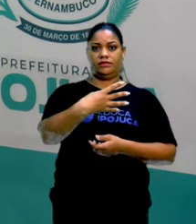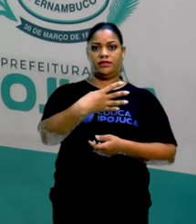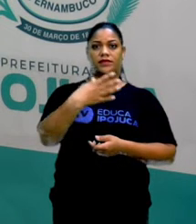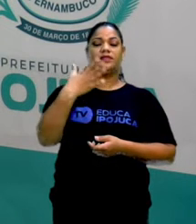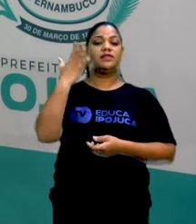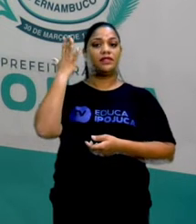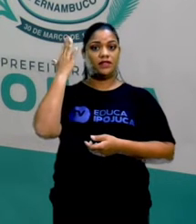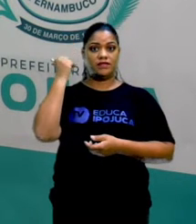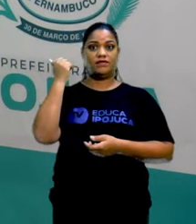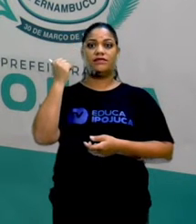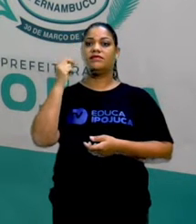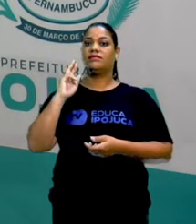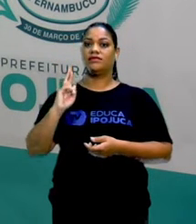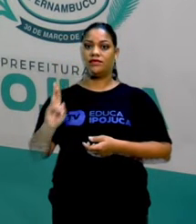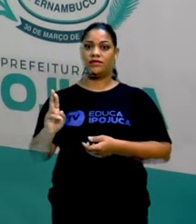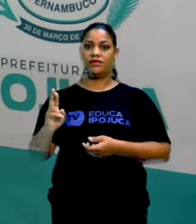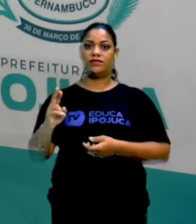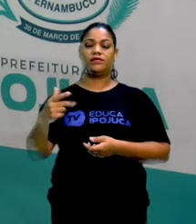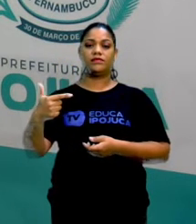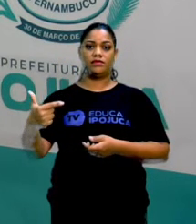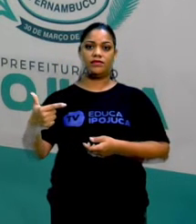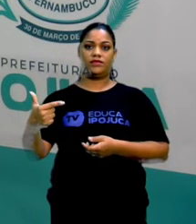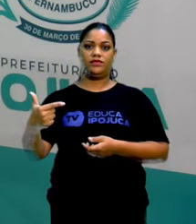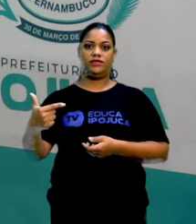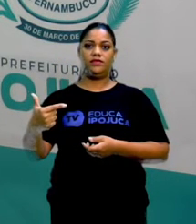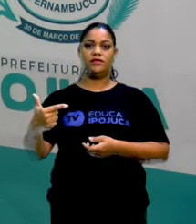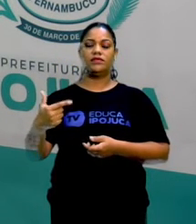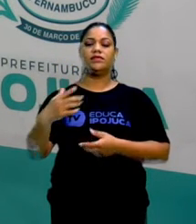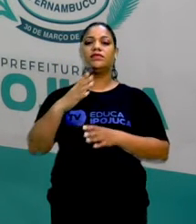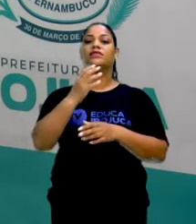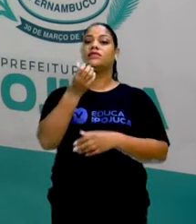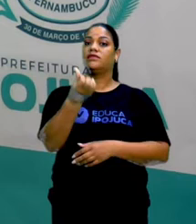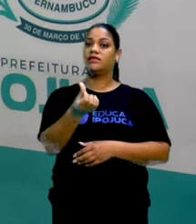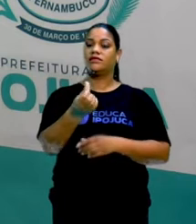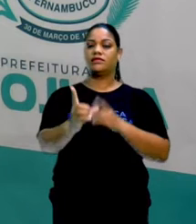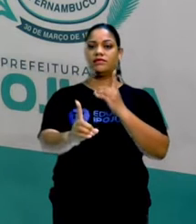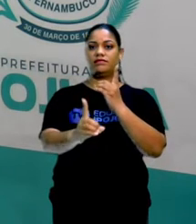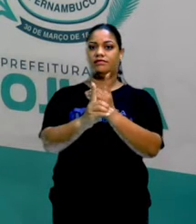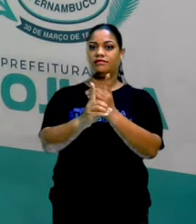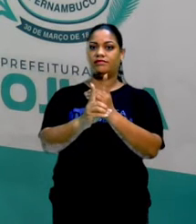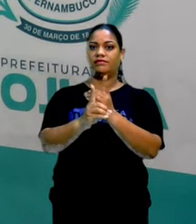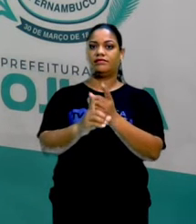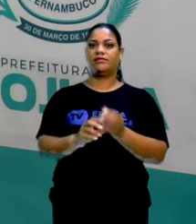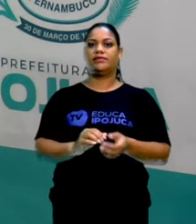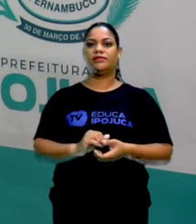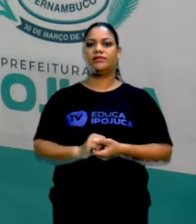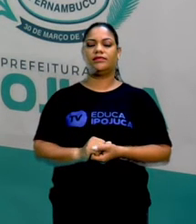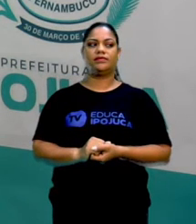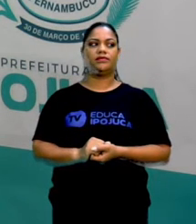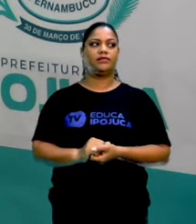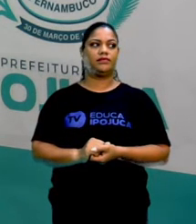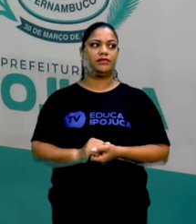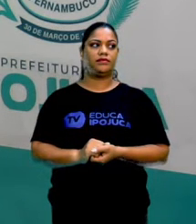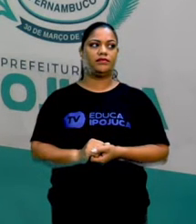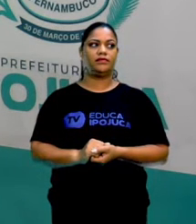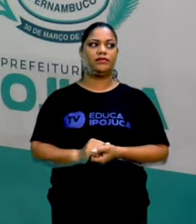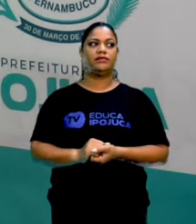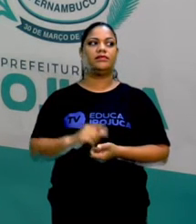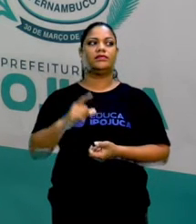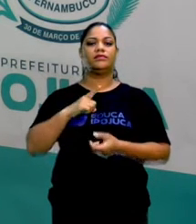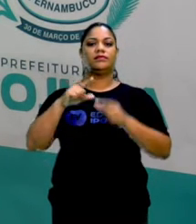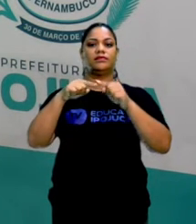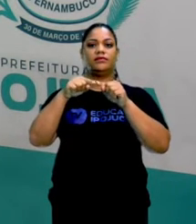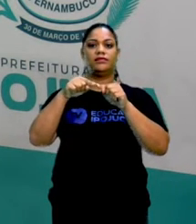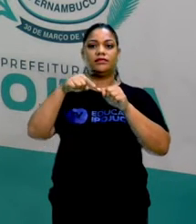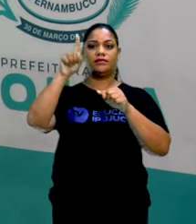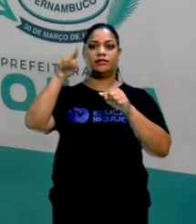sei que sobrou 2, 4 mais 2 é 6, então achei meu 6 aqui. Aqui eu tenho um triângulo que tem um